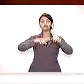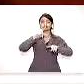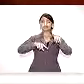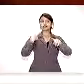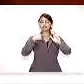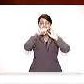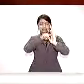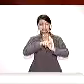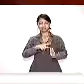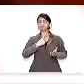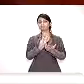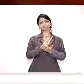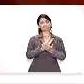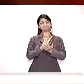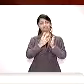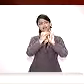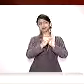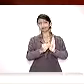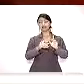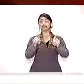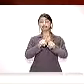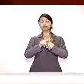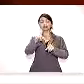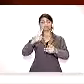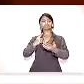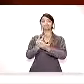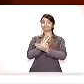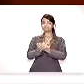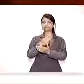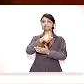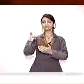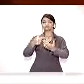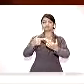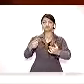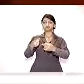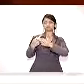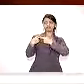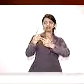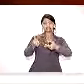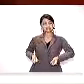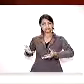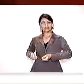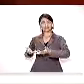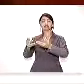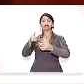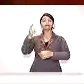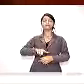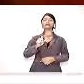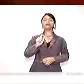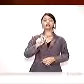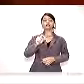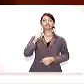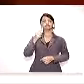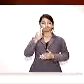exame nos demais itens e pela ilegalidade dos atos ordenadores da as despesas decorrentes além da